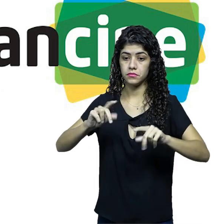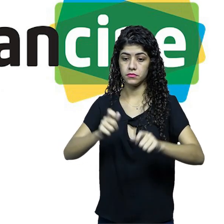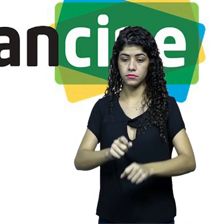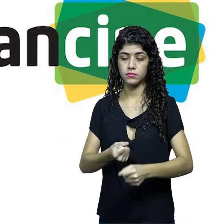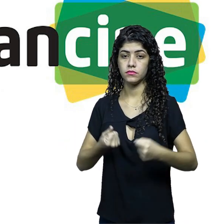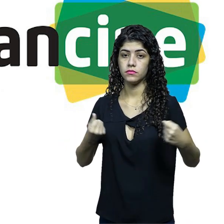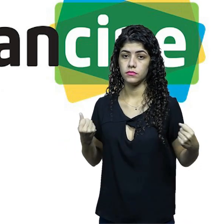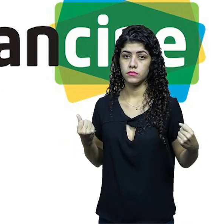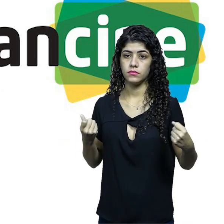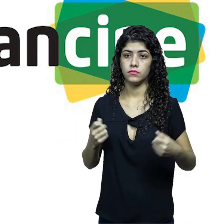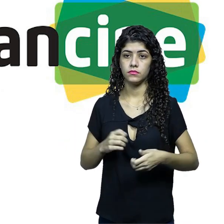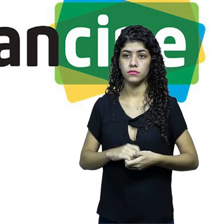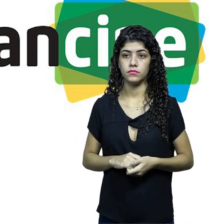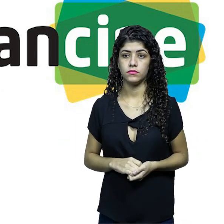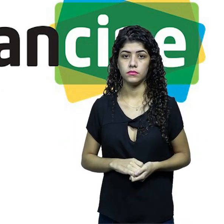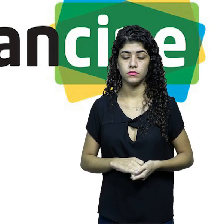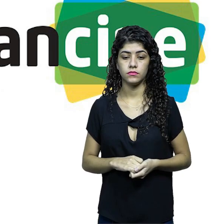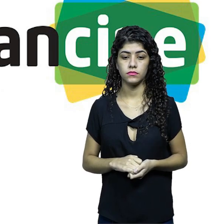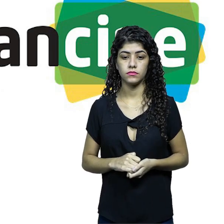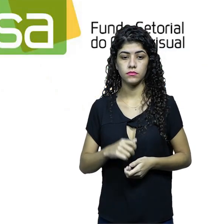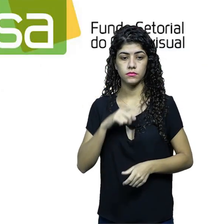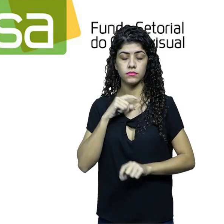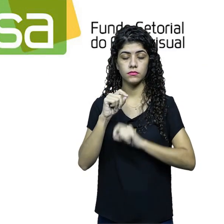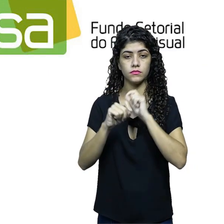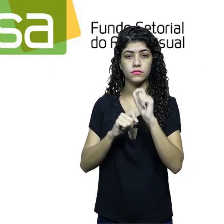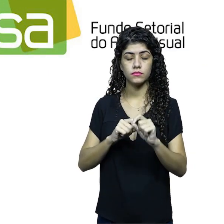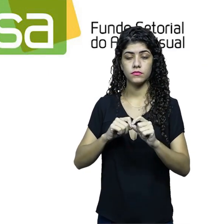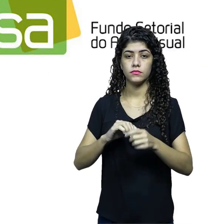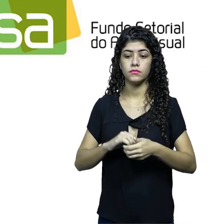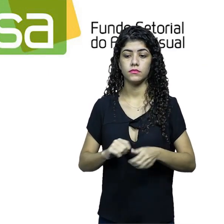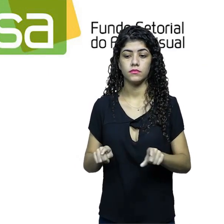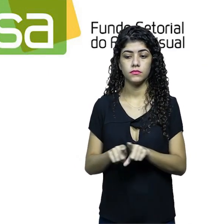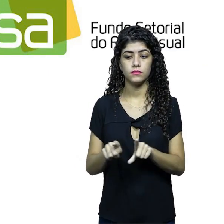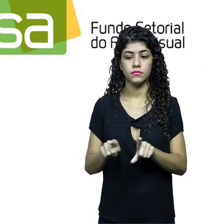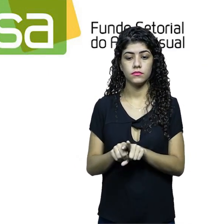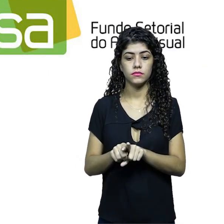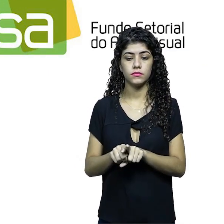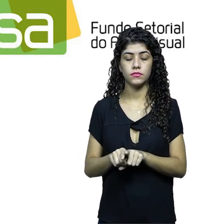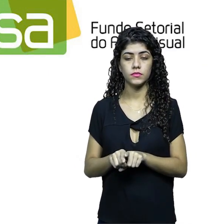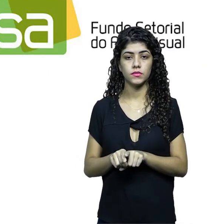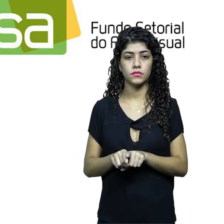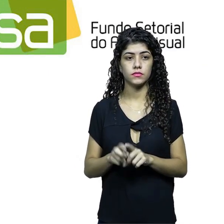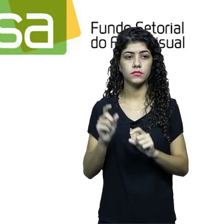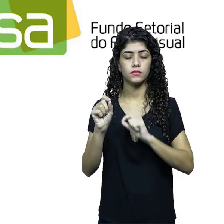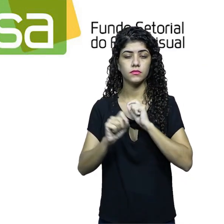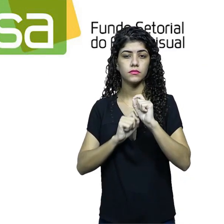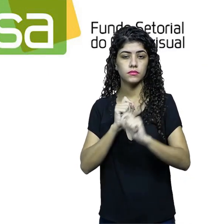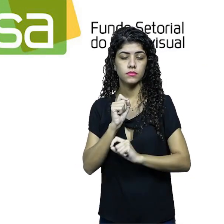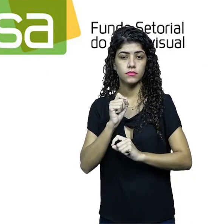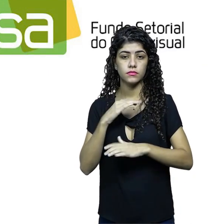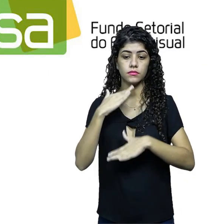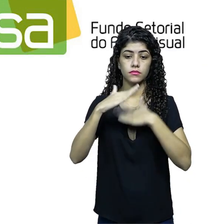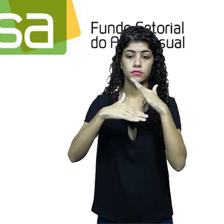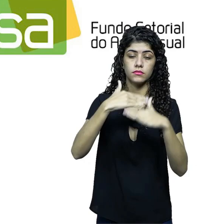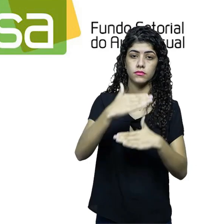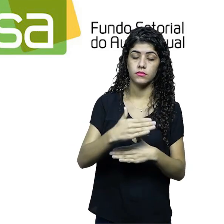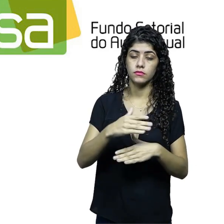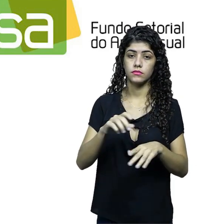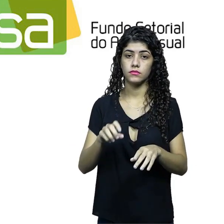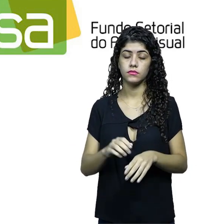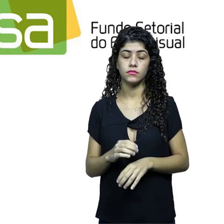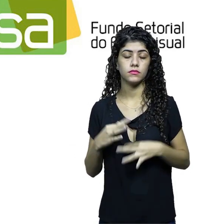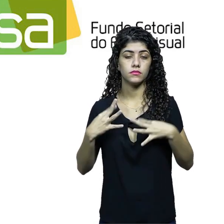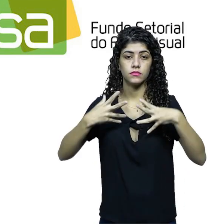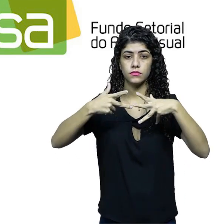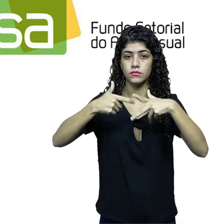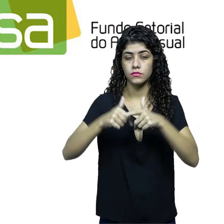número cada vez maior de brasileiros. O Fundo Setorial do Audiovisual, o FSA, é um fundo destinado ao